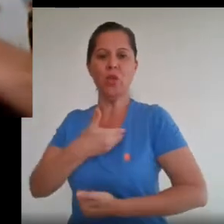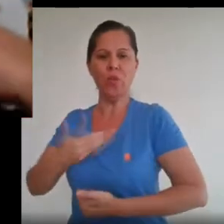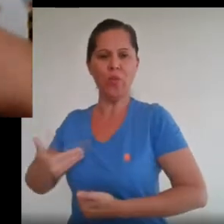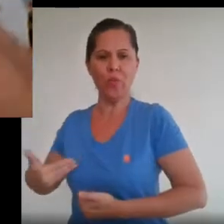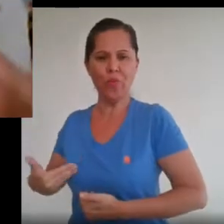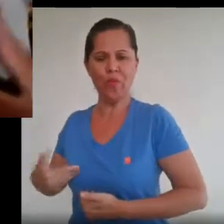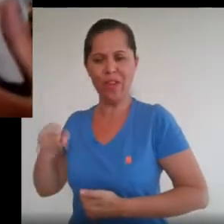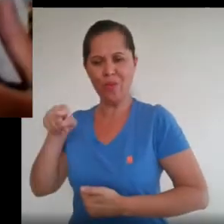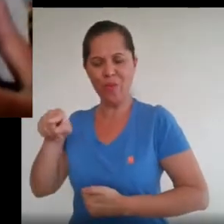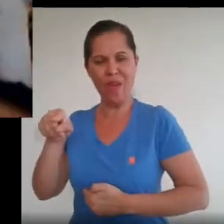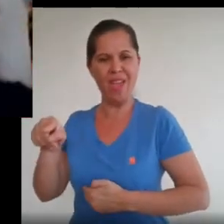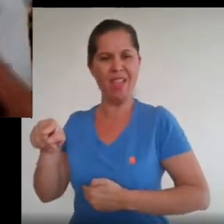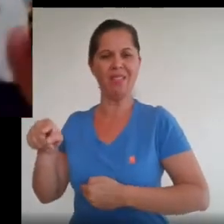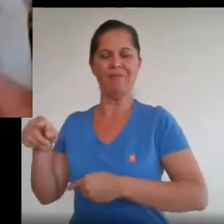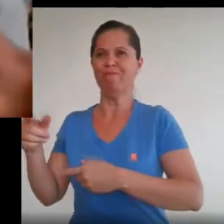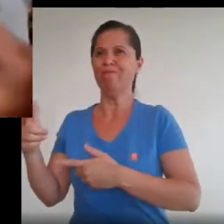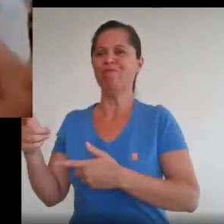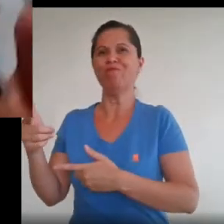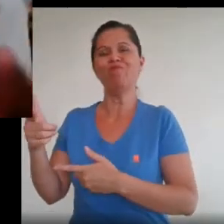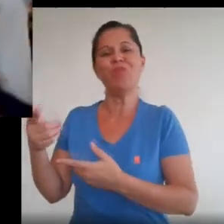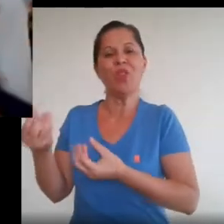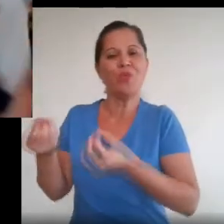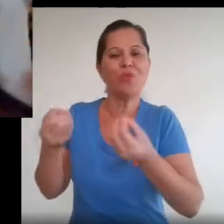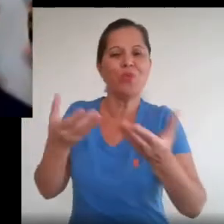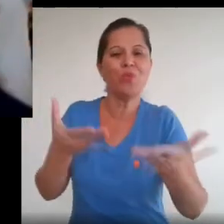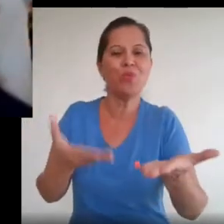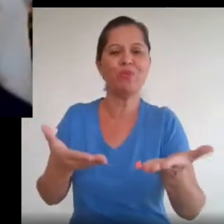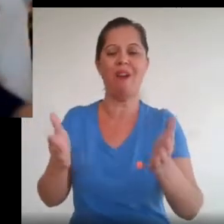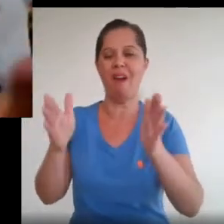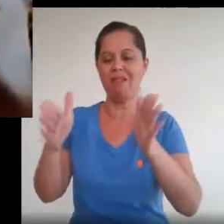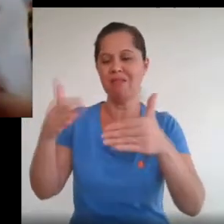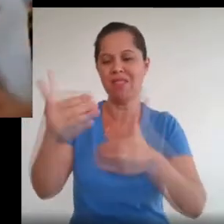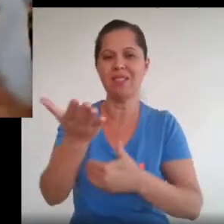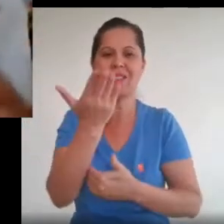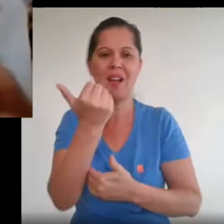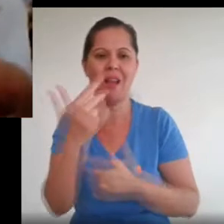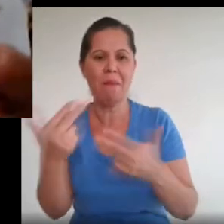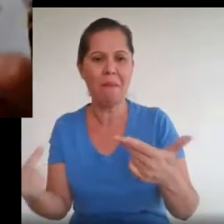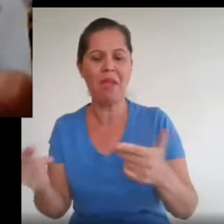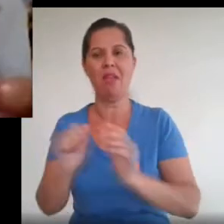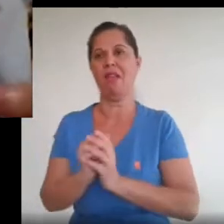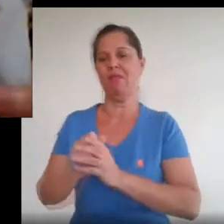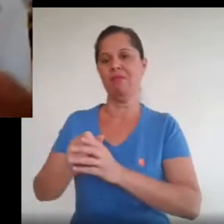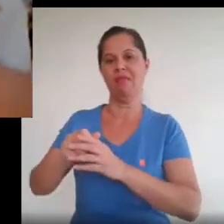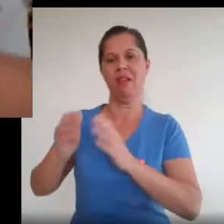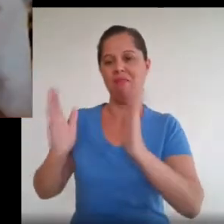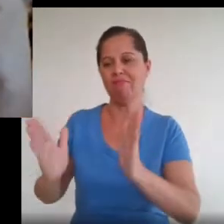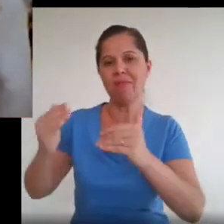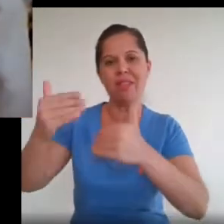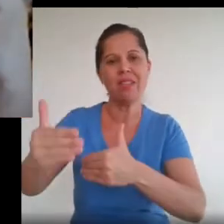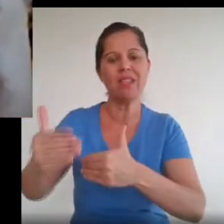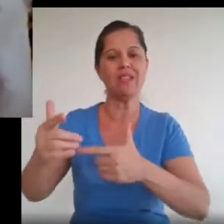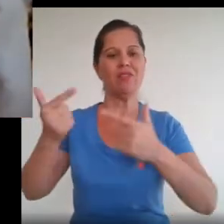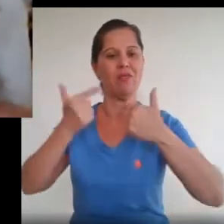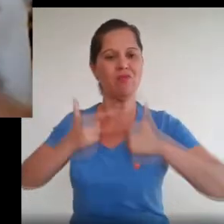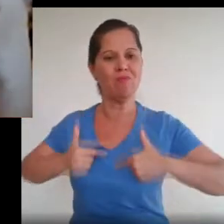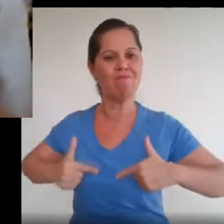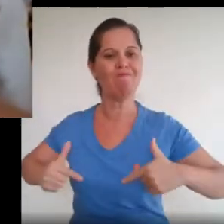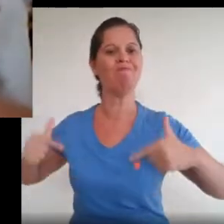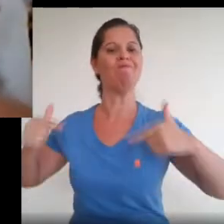cuidar, de manter cesta básica, kit de higiene,